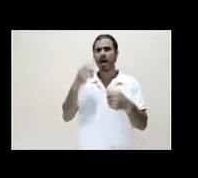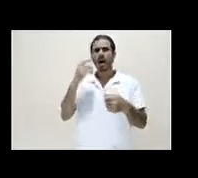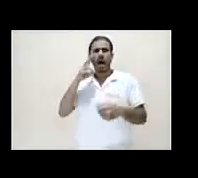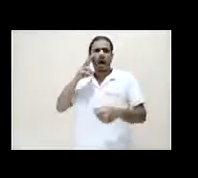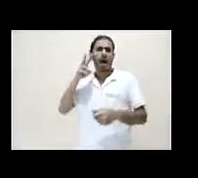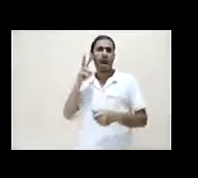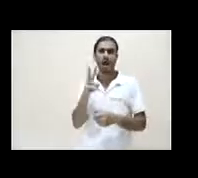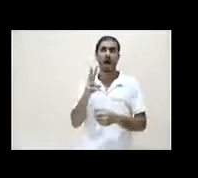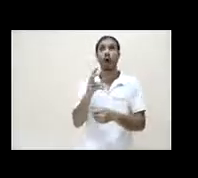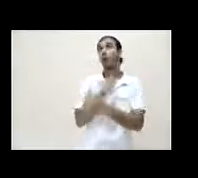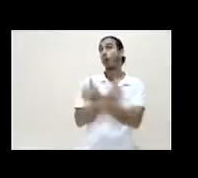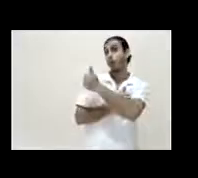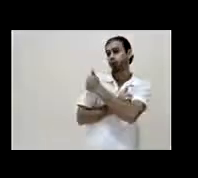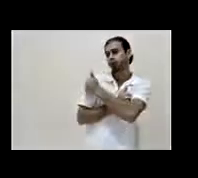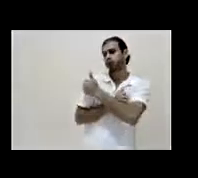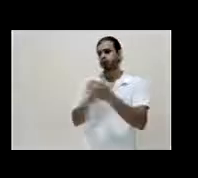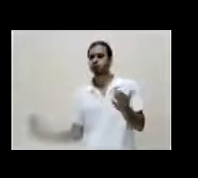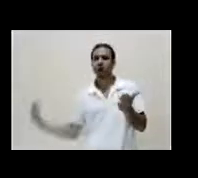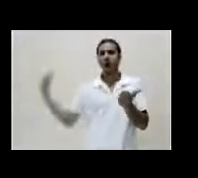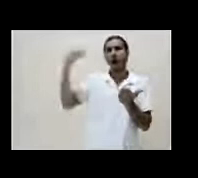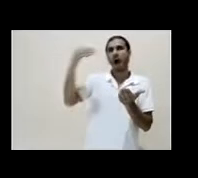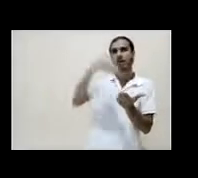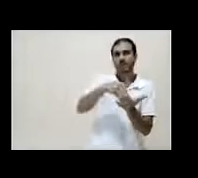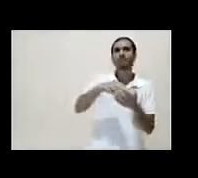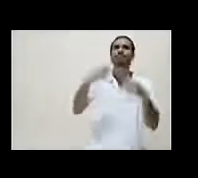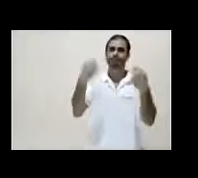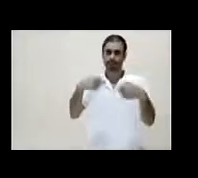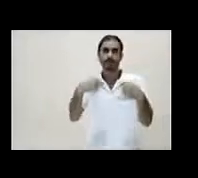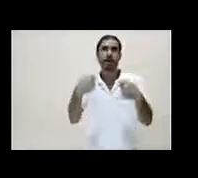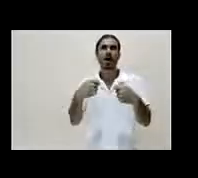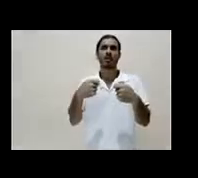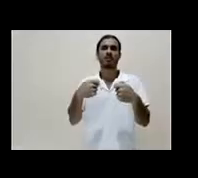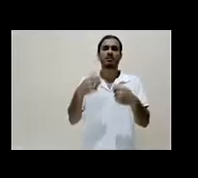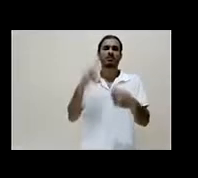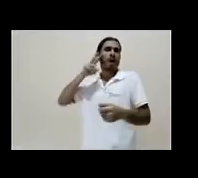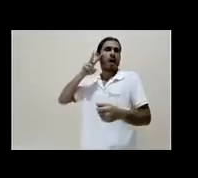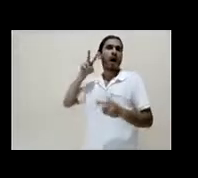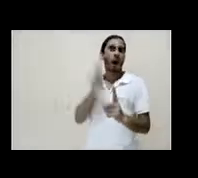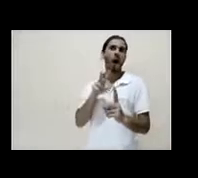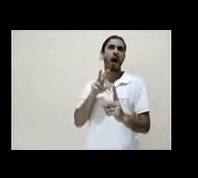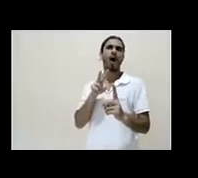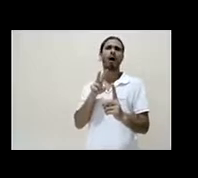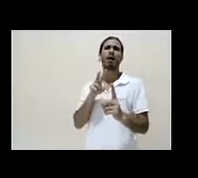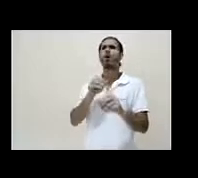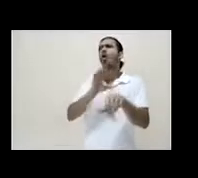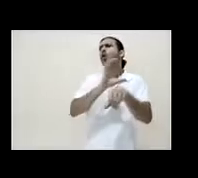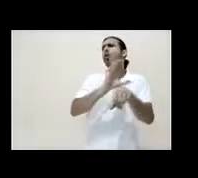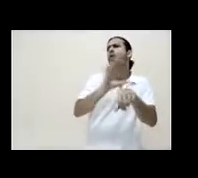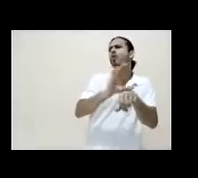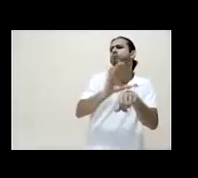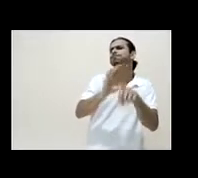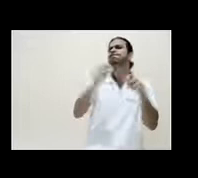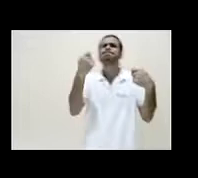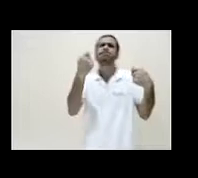curso sem ter muito conhecimento do que o curso ele vai exigir. É por isso que essa pesquisa